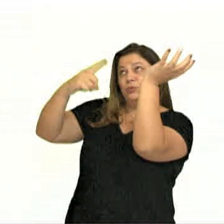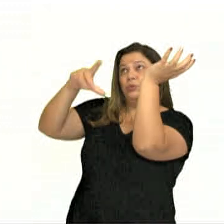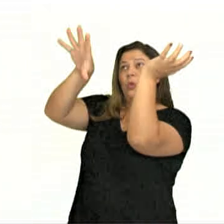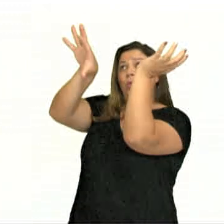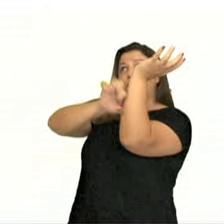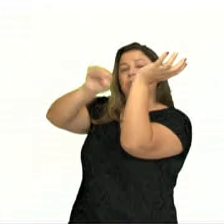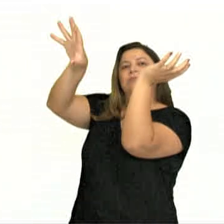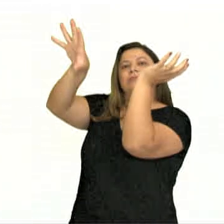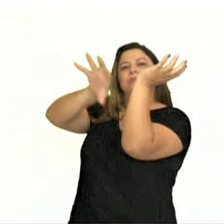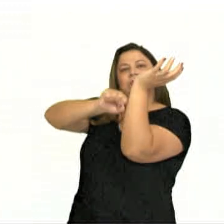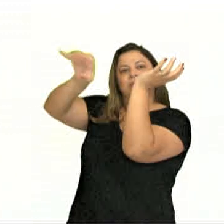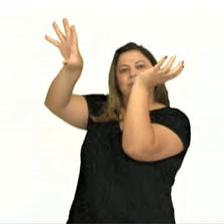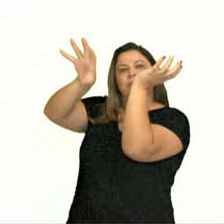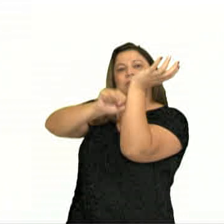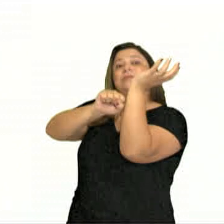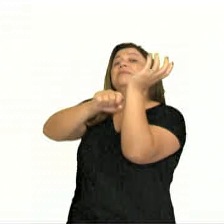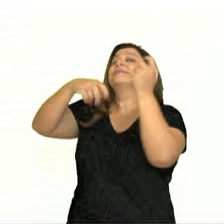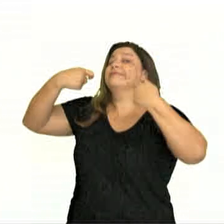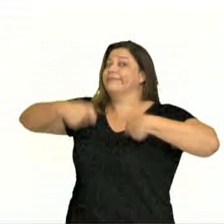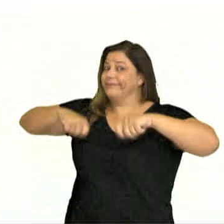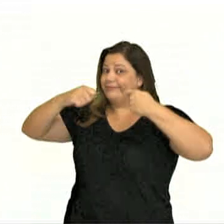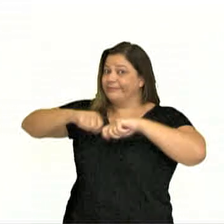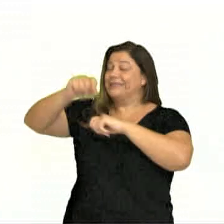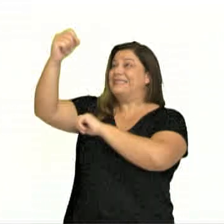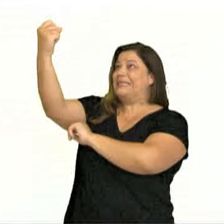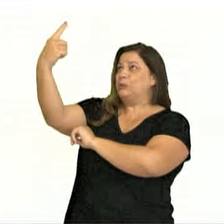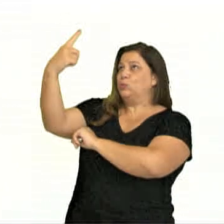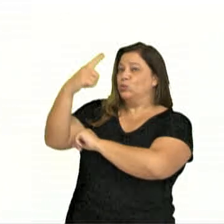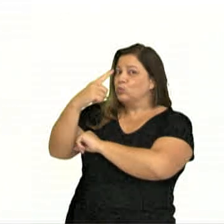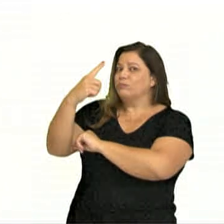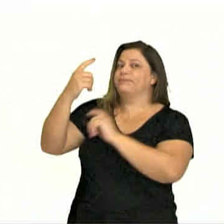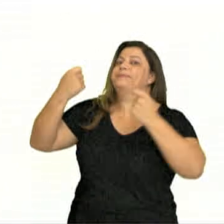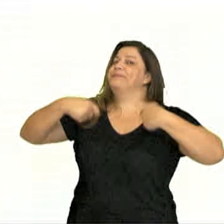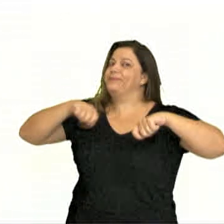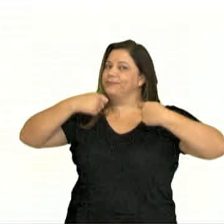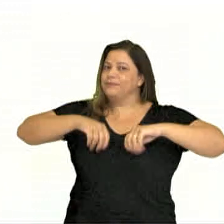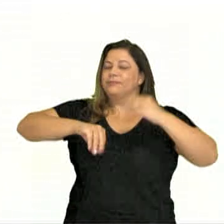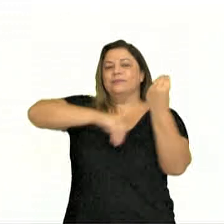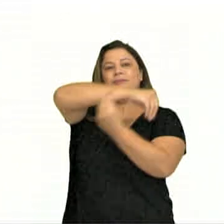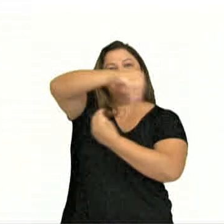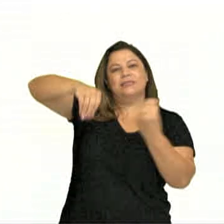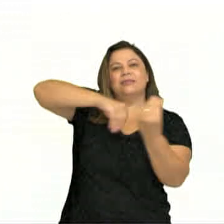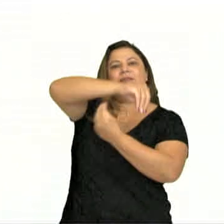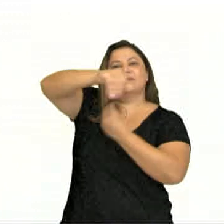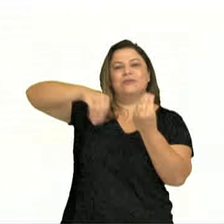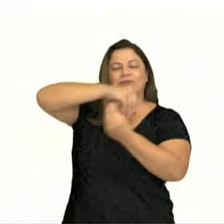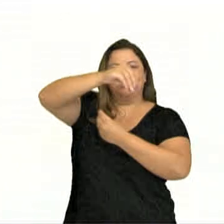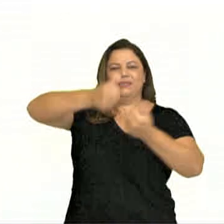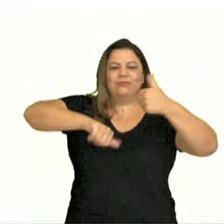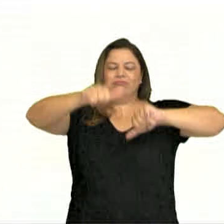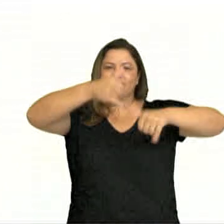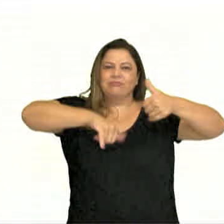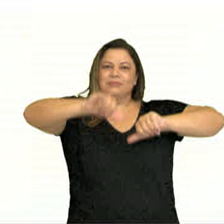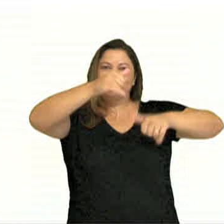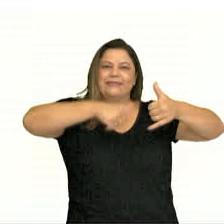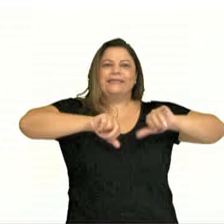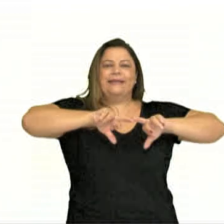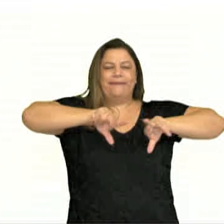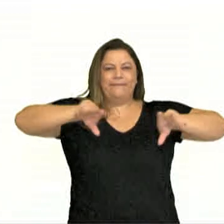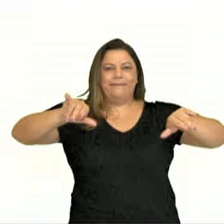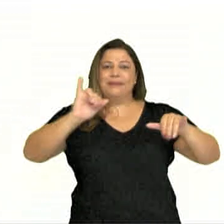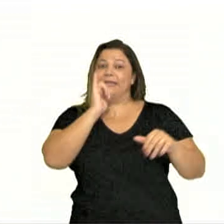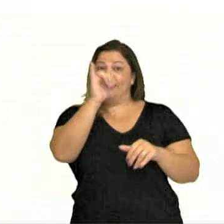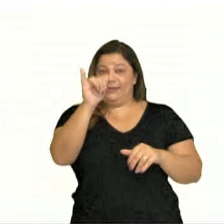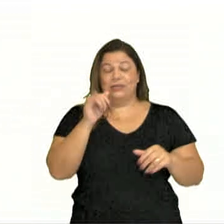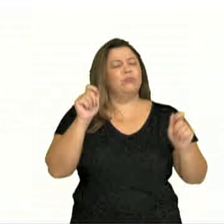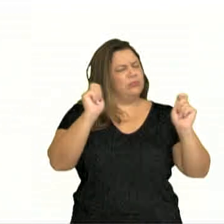então depende da luminosidade do sol, e a sua transformação em energia química. Então a planta vai utilizar, e você poderia também